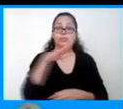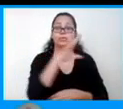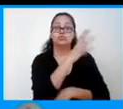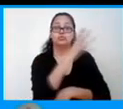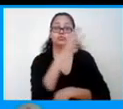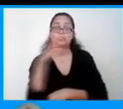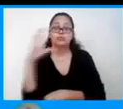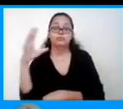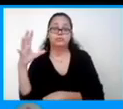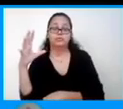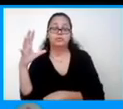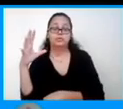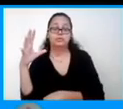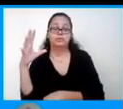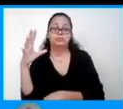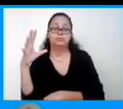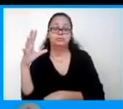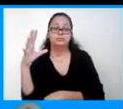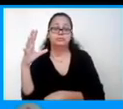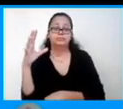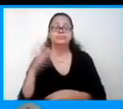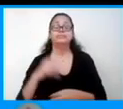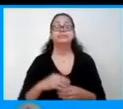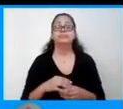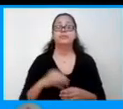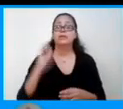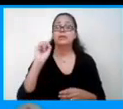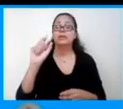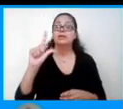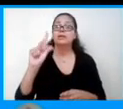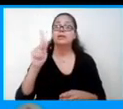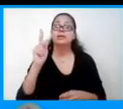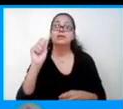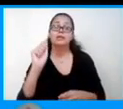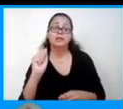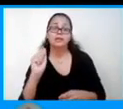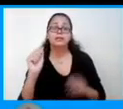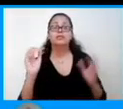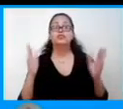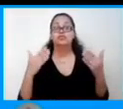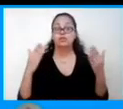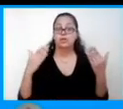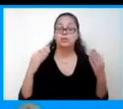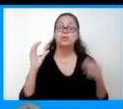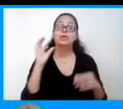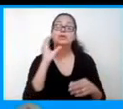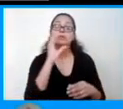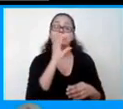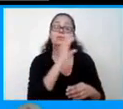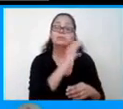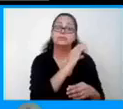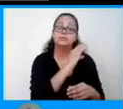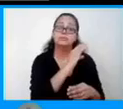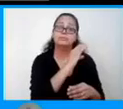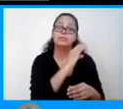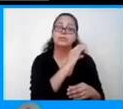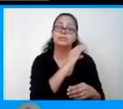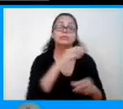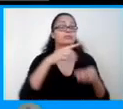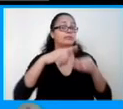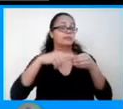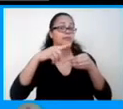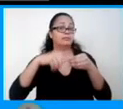gente sabe que esse fenômeno do qual nós estamos falando, que é a ilha de calor, né, que é o aquecimento aí, né, da zona